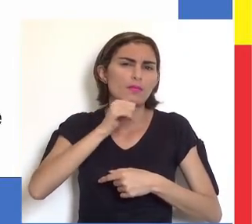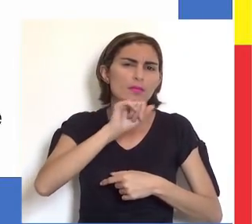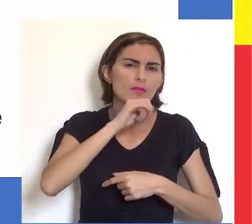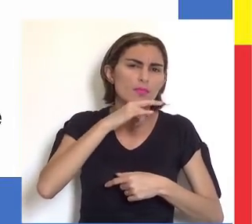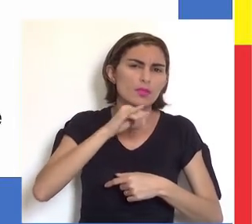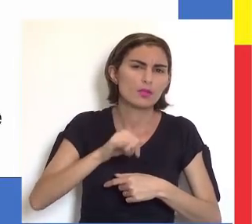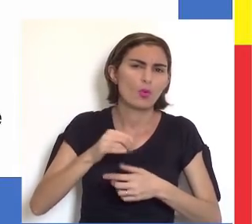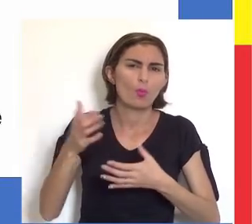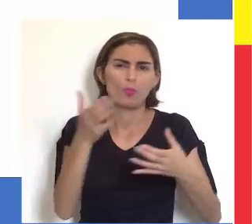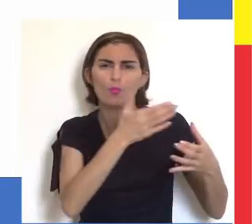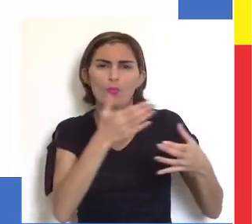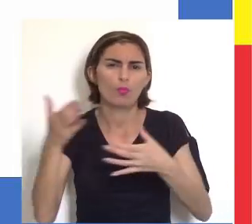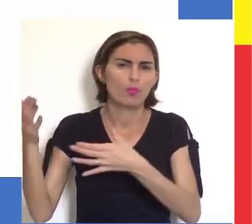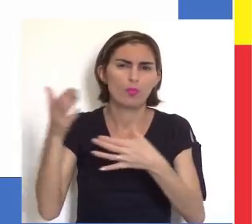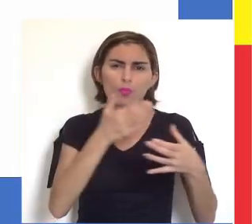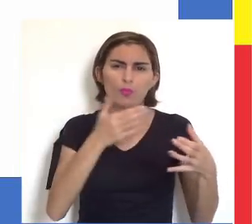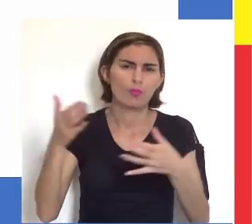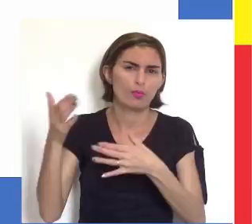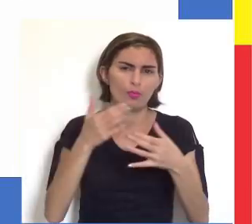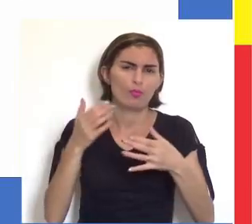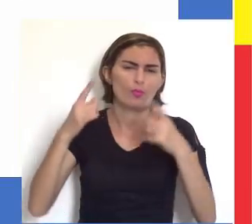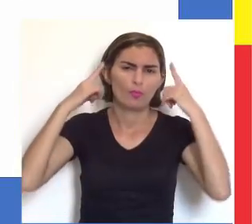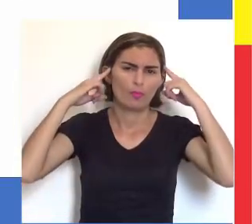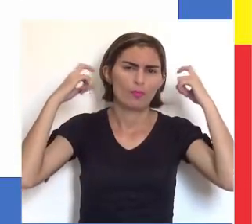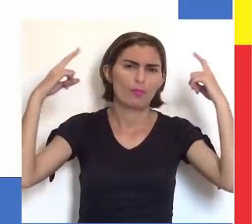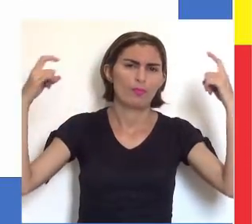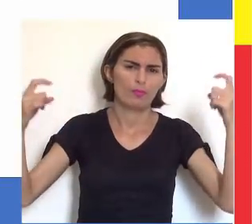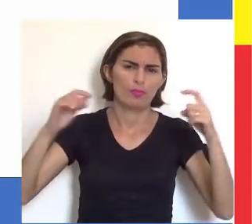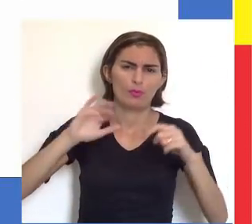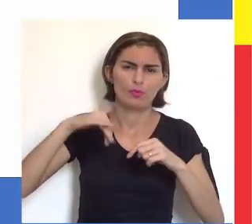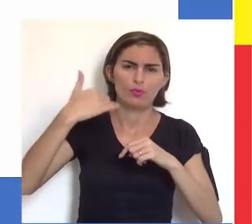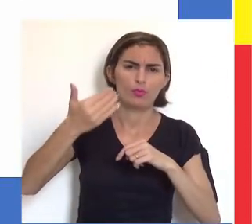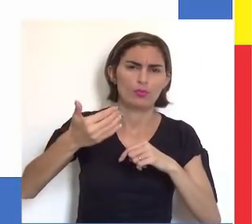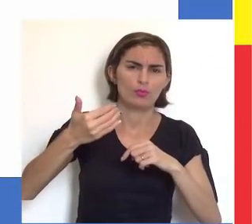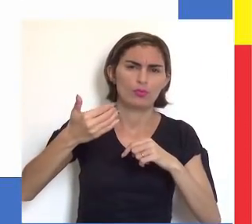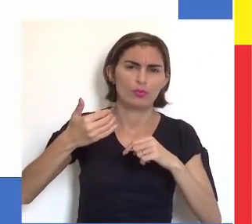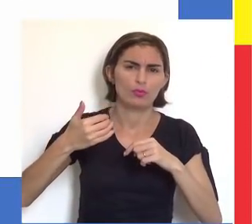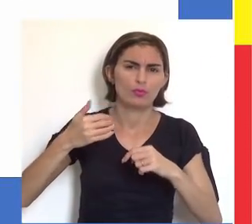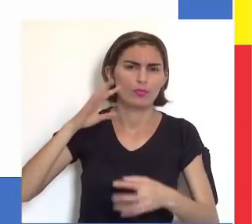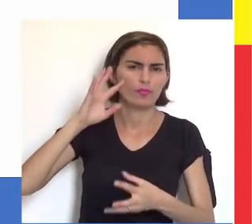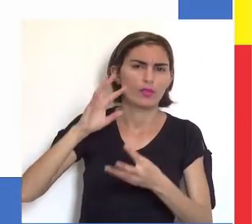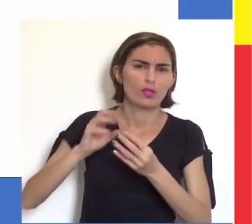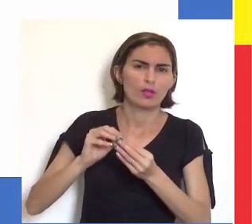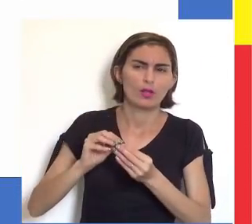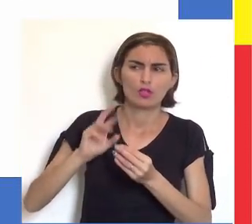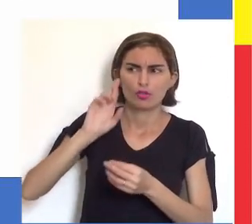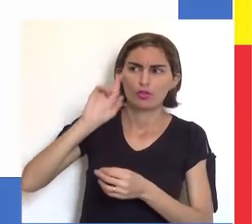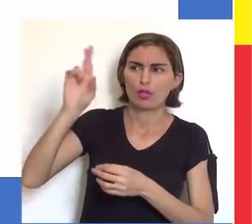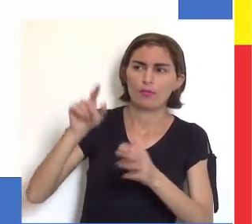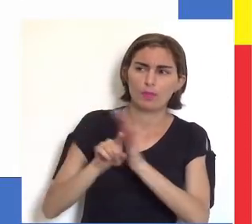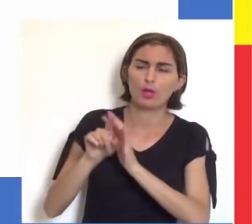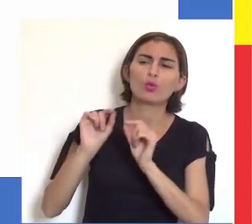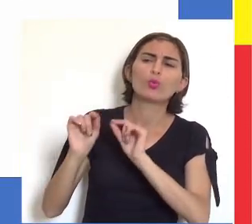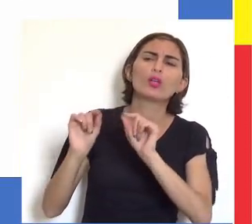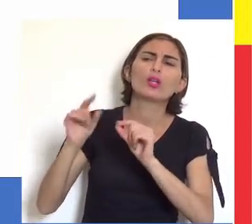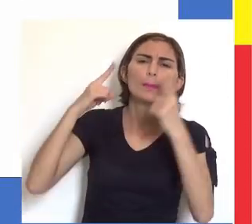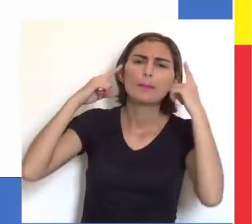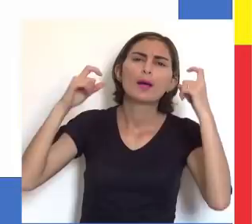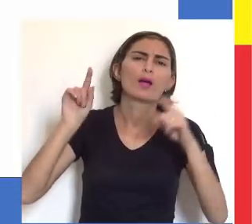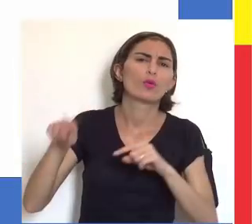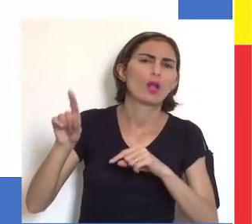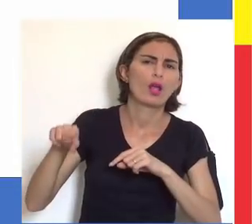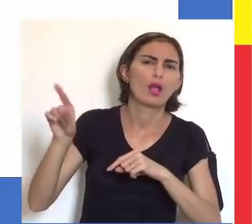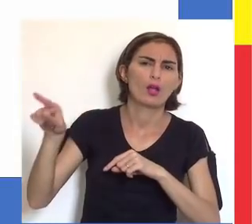com o bombeiro. Ouvindo um grande barulho do outro lado da linha, o chefe pergunta assustado. Que barulho é esse?